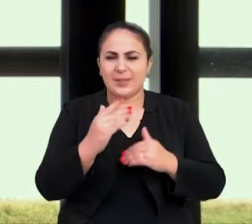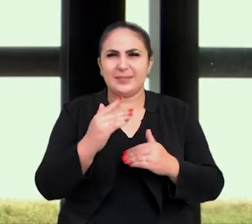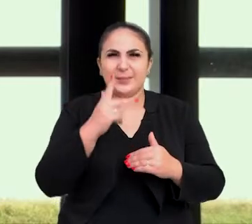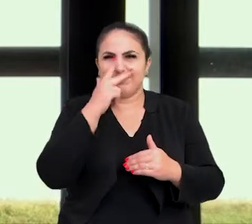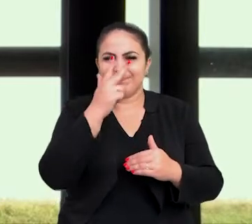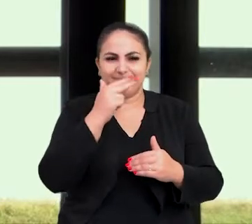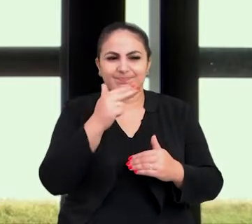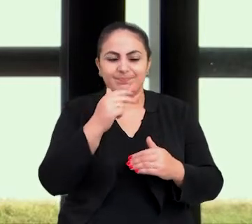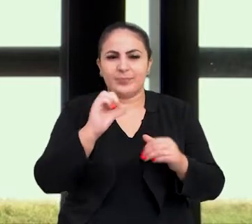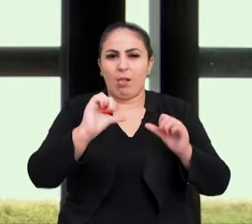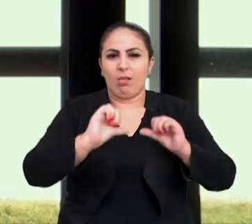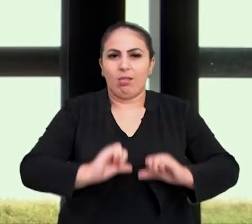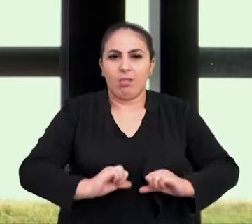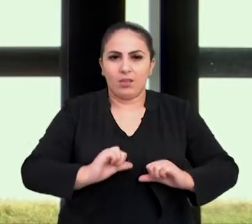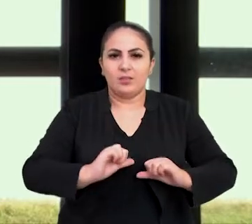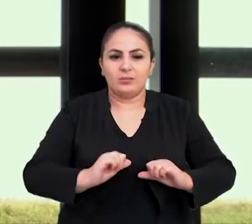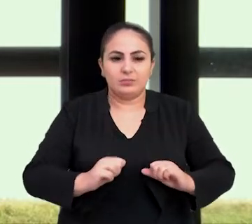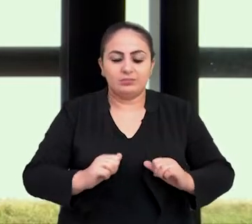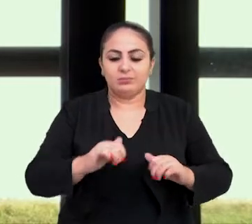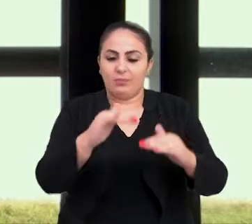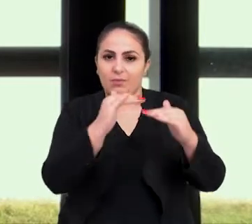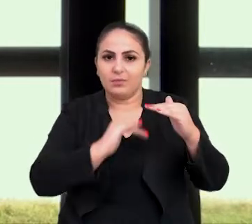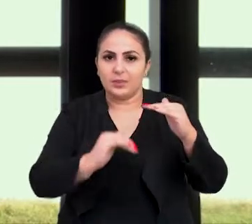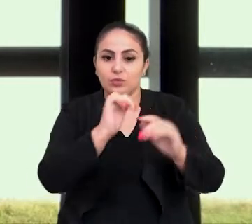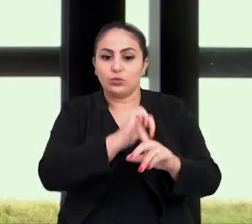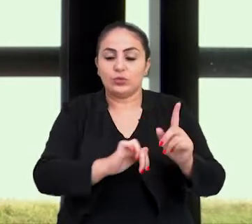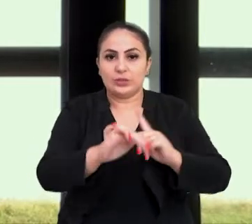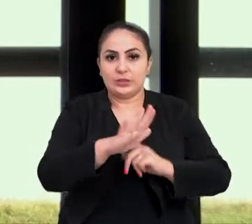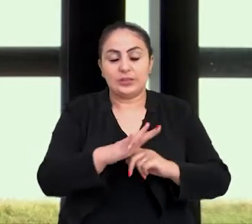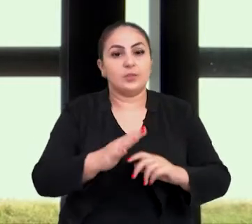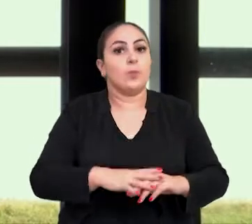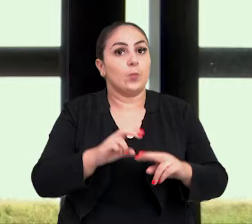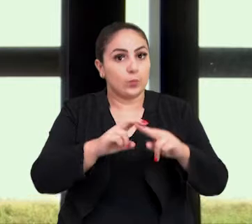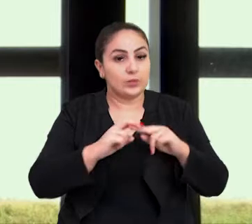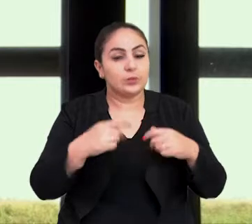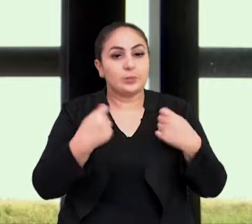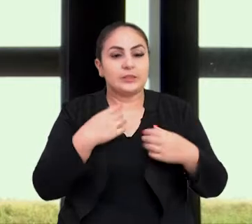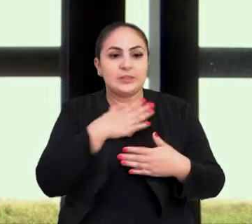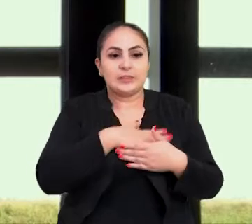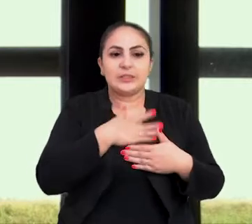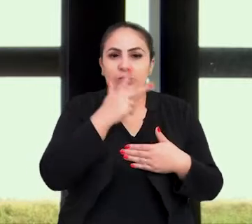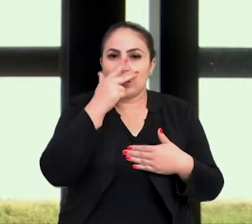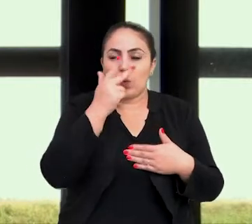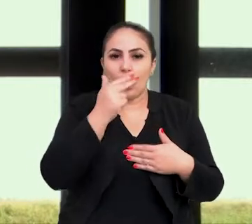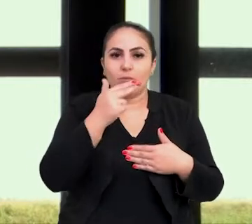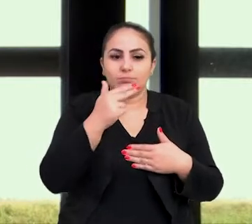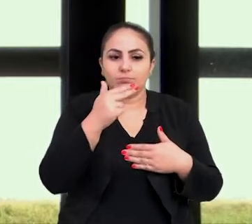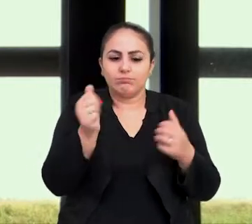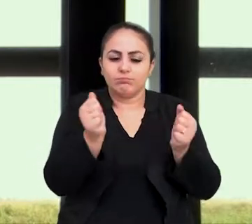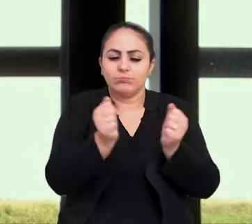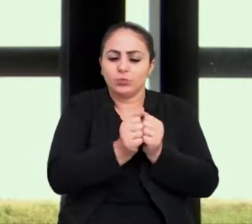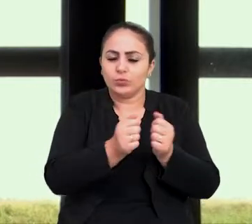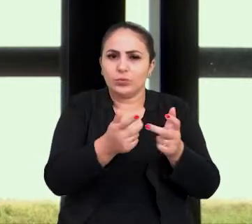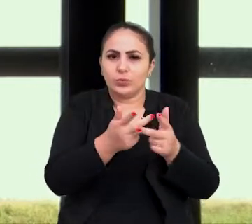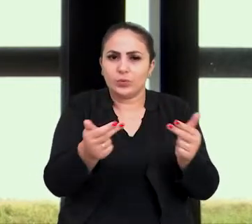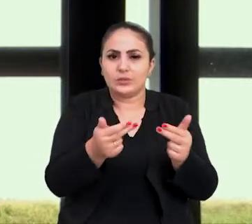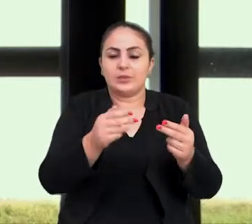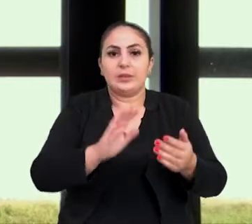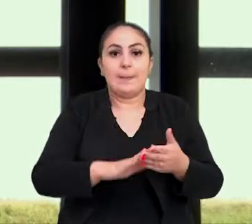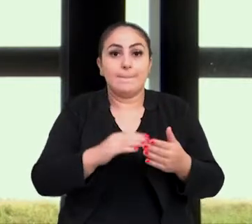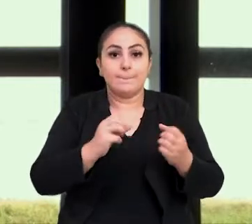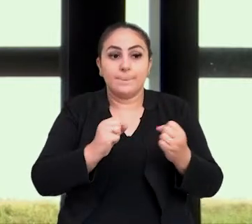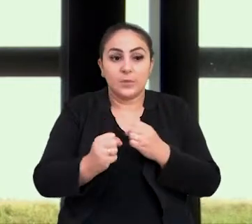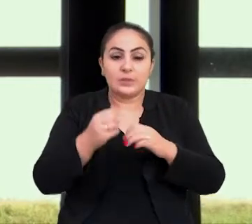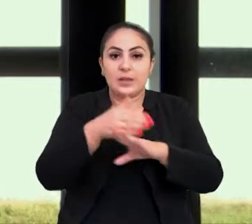gente marginalizado, né? Deixa a gente à margem da sociedade. Então eles precisam se sentir parte de algo,